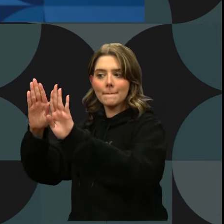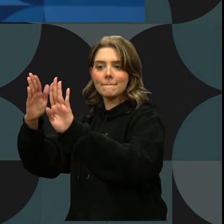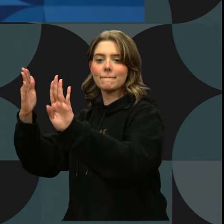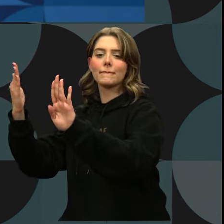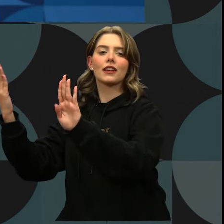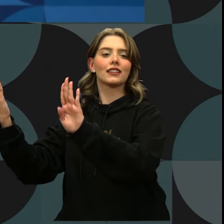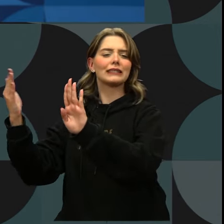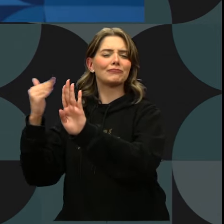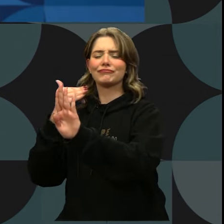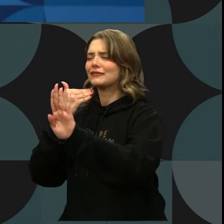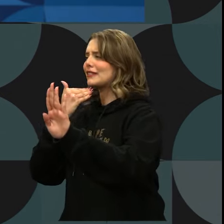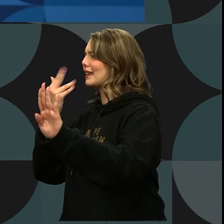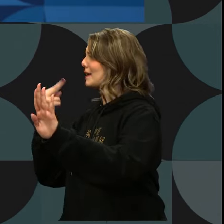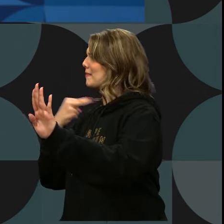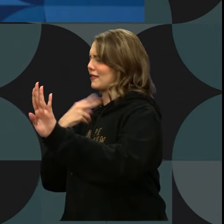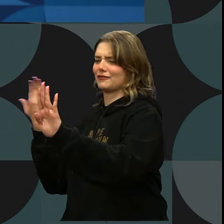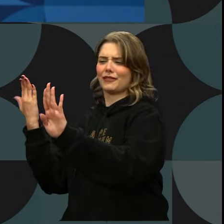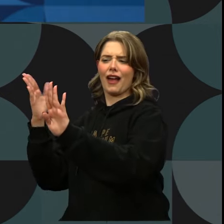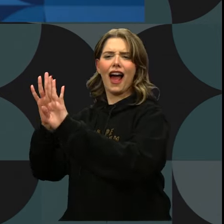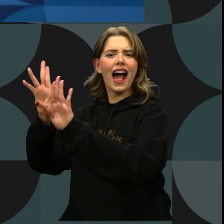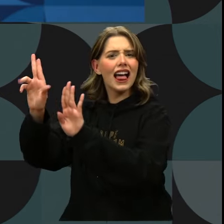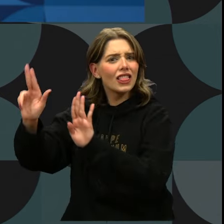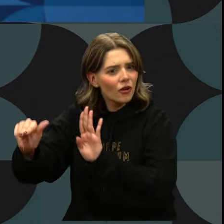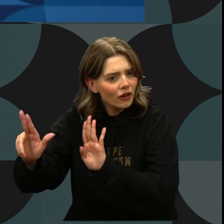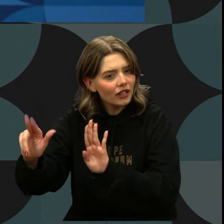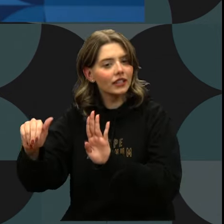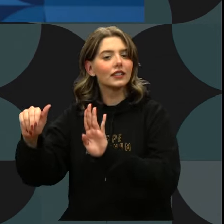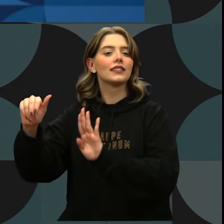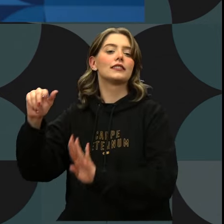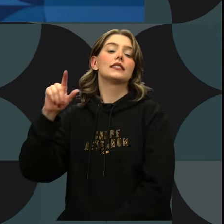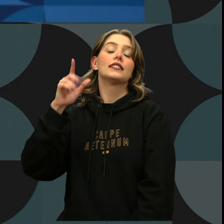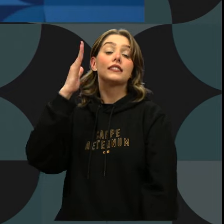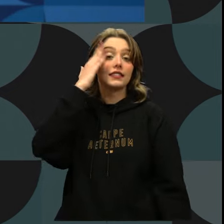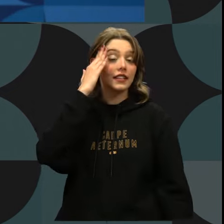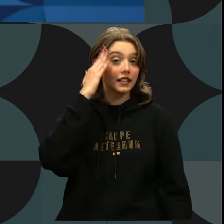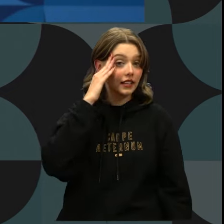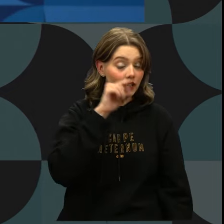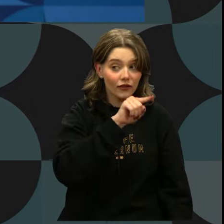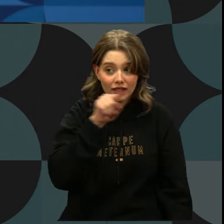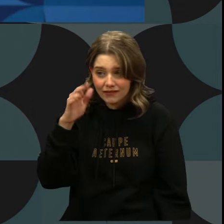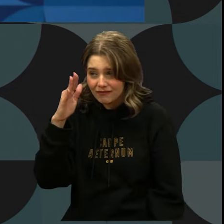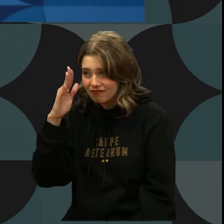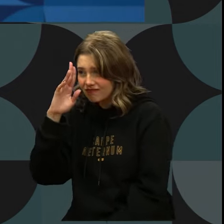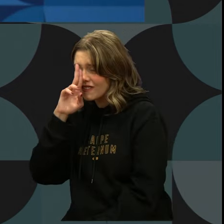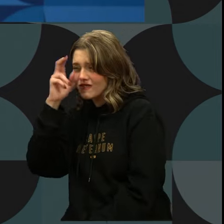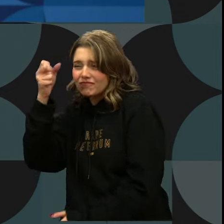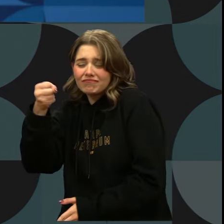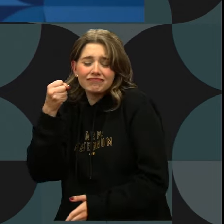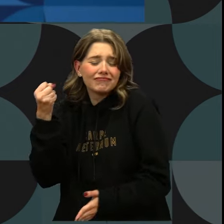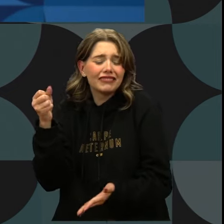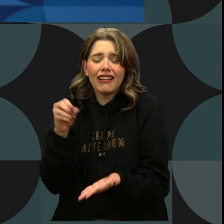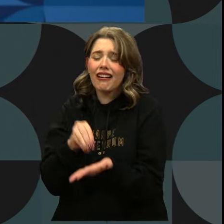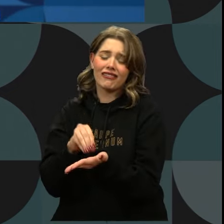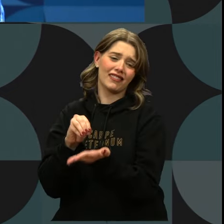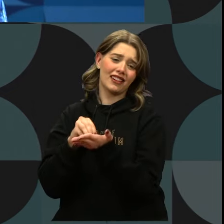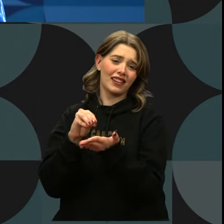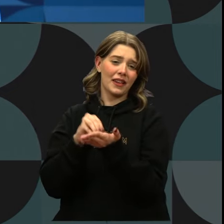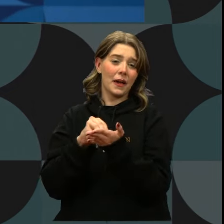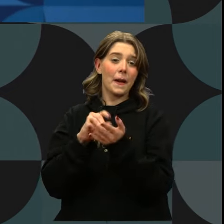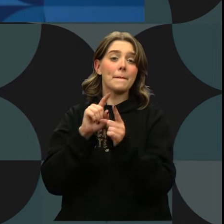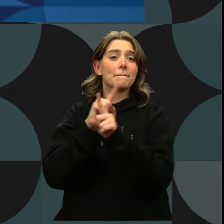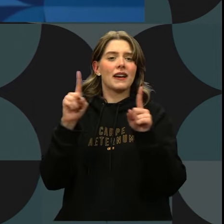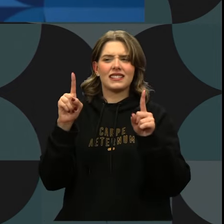qual ninguém pode fechar. Sei que você tem pouca força, mas guardou a minha palavra e não negou o meu